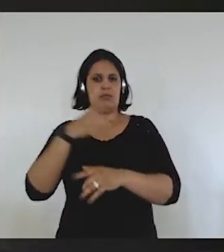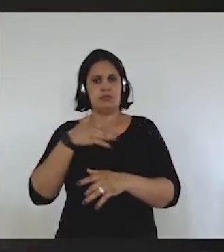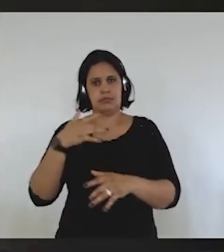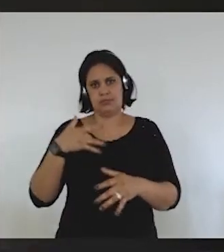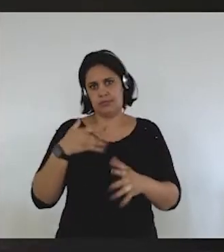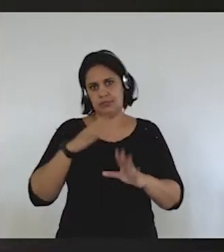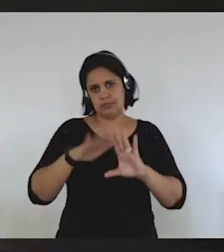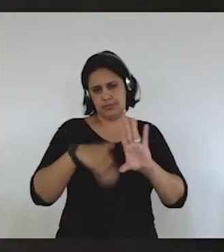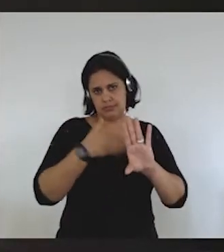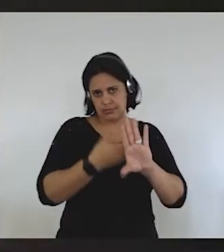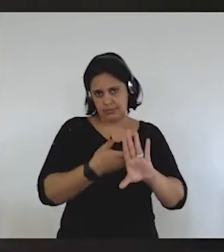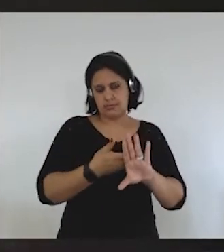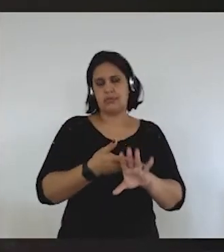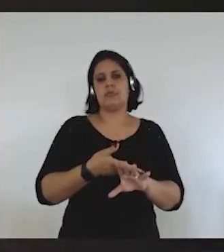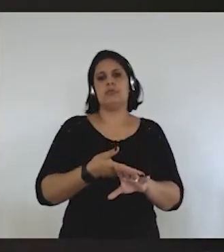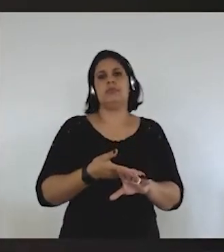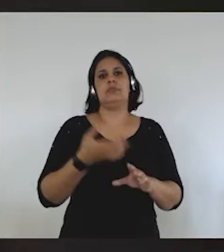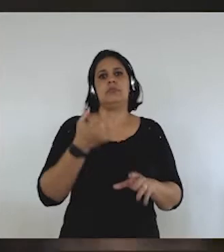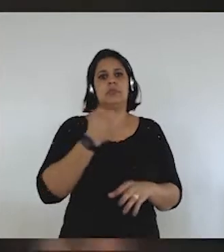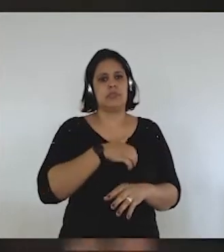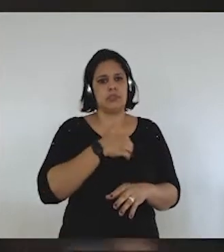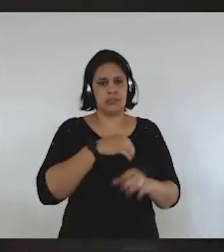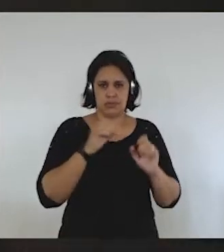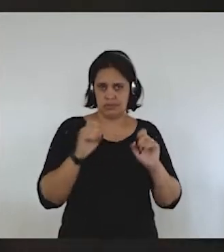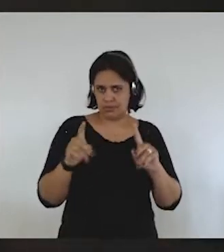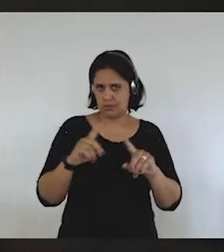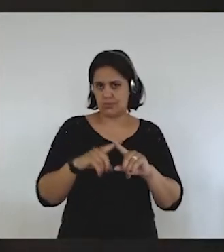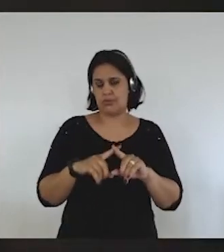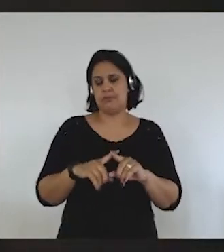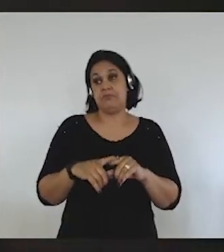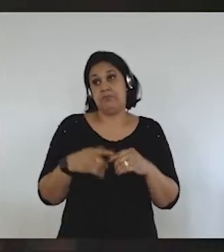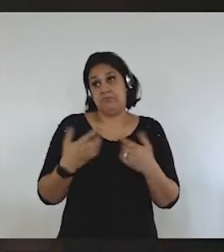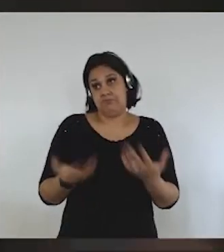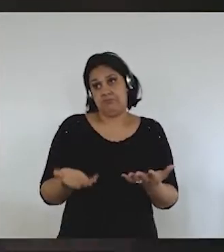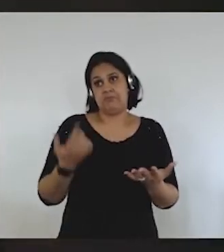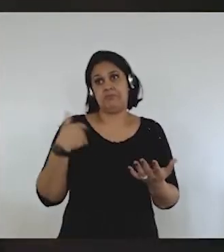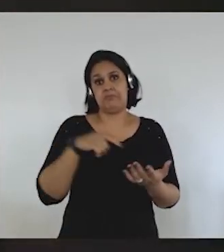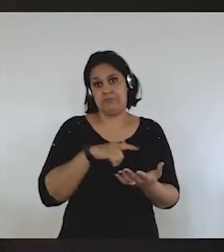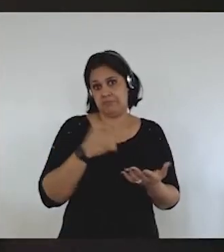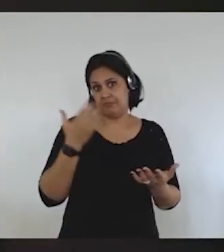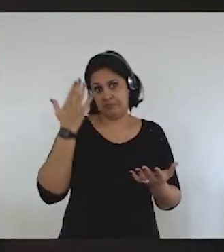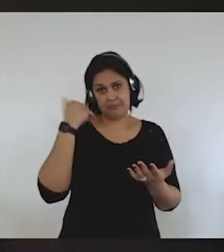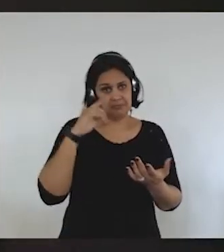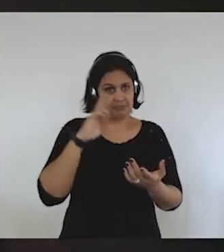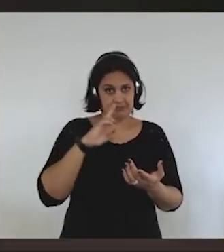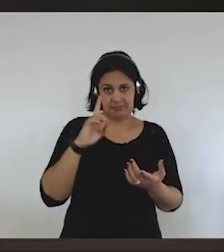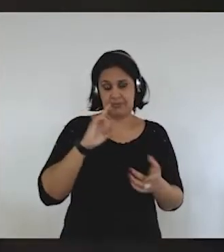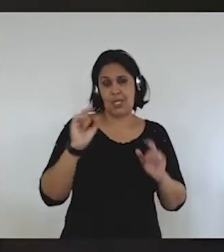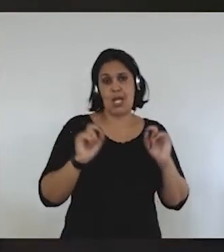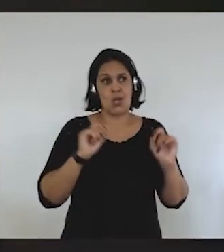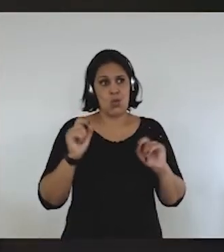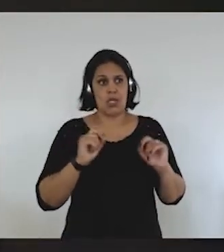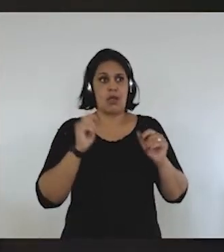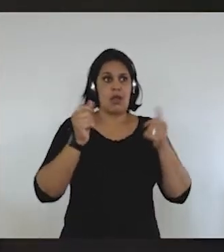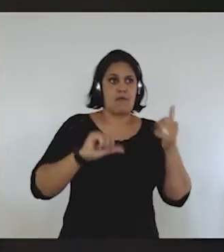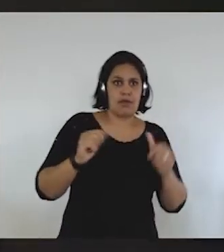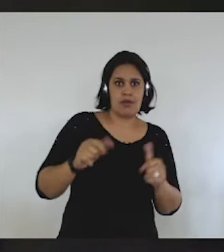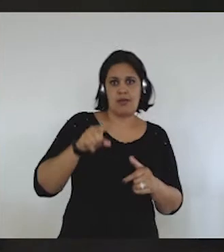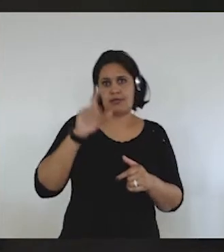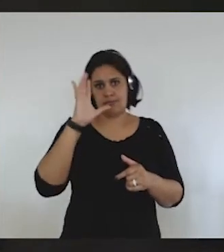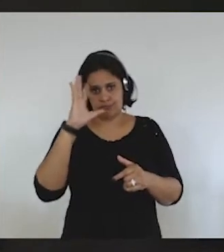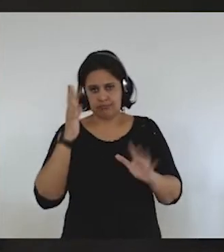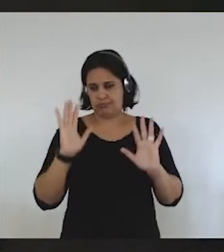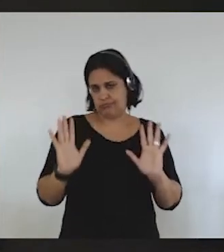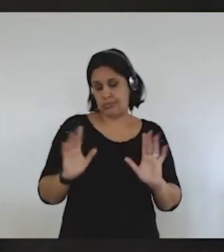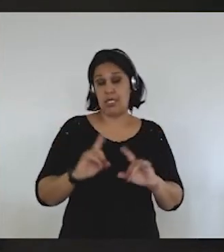da Argentina. Então, não vamos aqui entender ou avaliar essa decisão. Só o que a